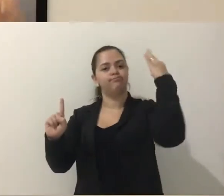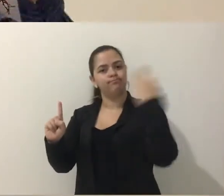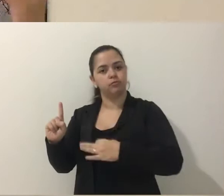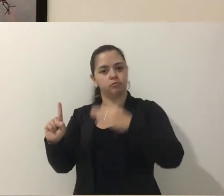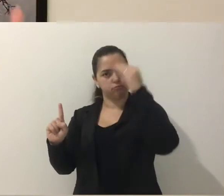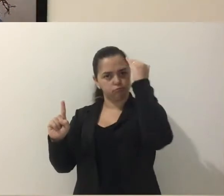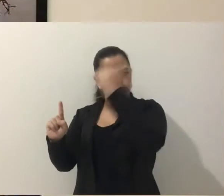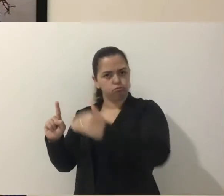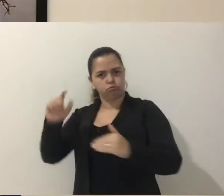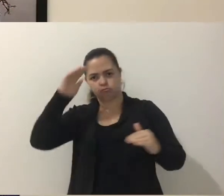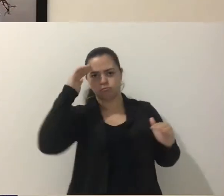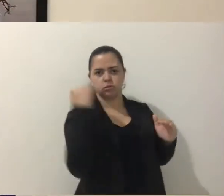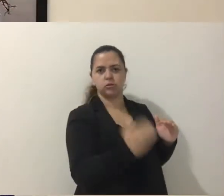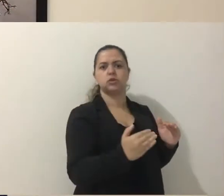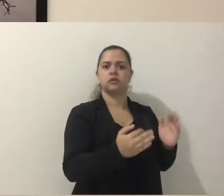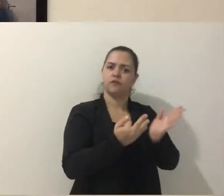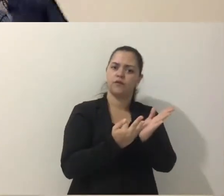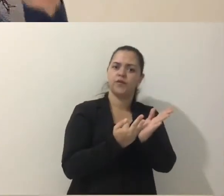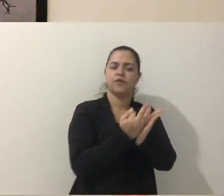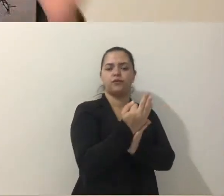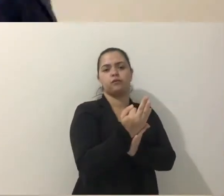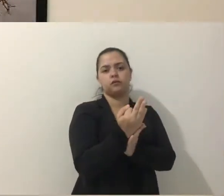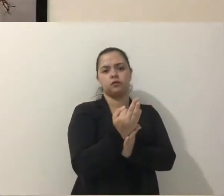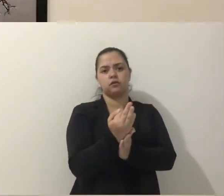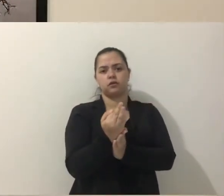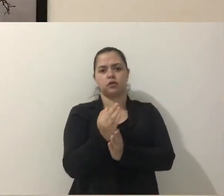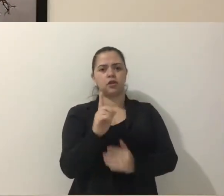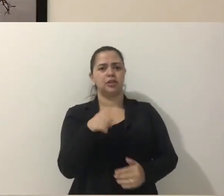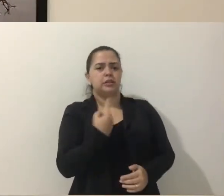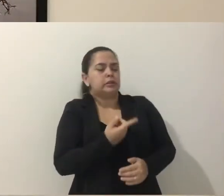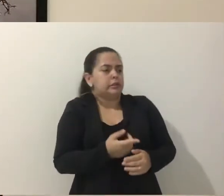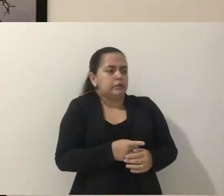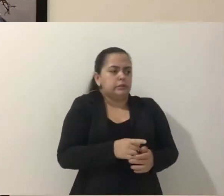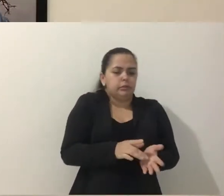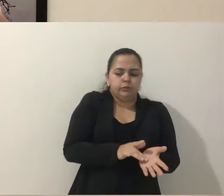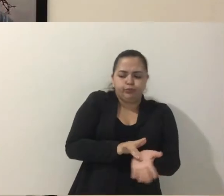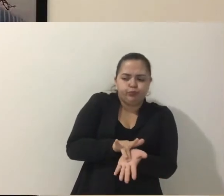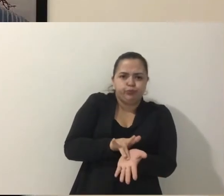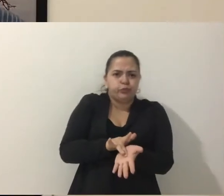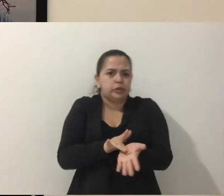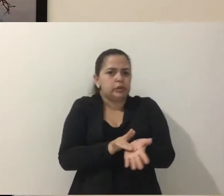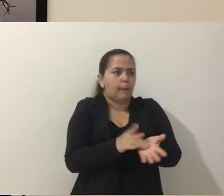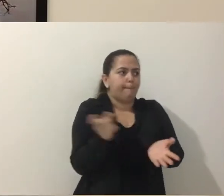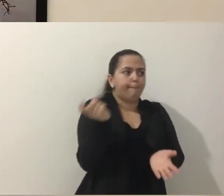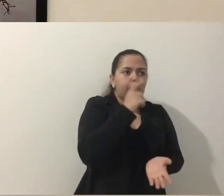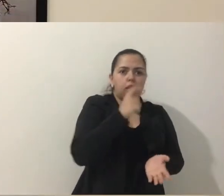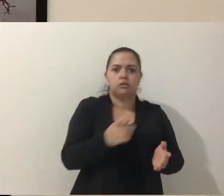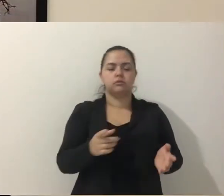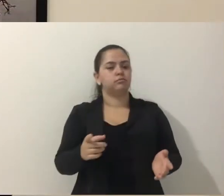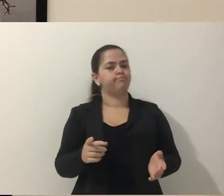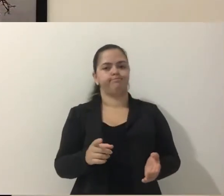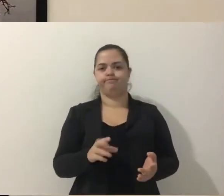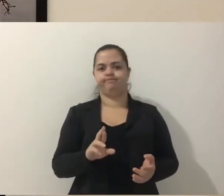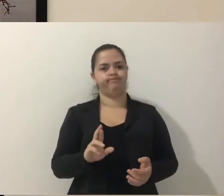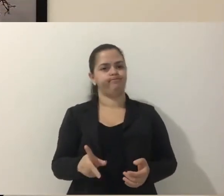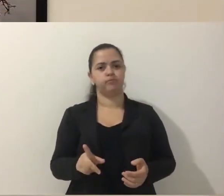coerência, verdadeiramente, que a gente não busque subterfúgios para falar a verdade. E com isso a gente possa dar